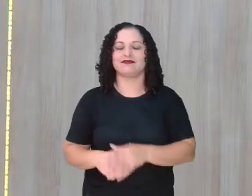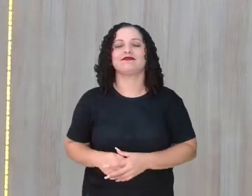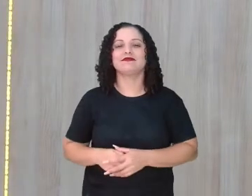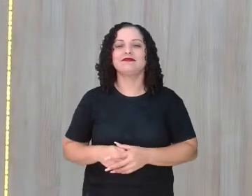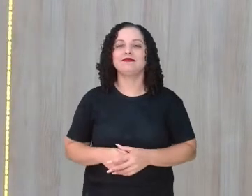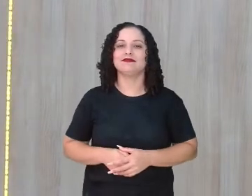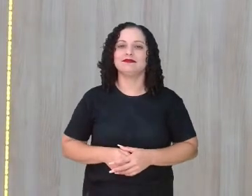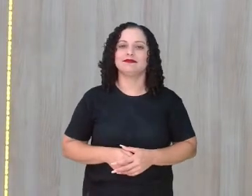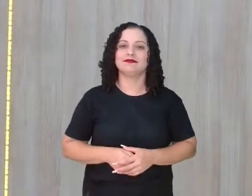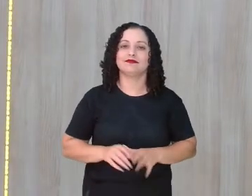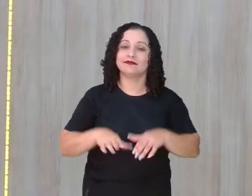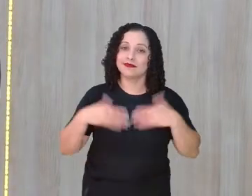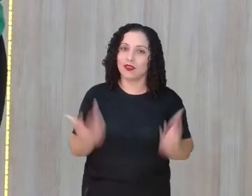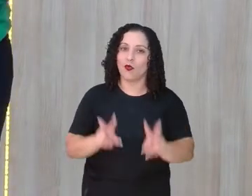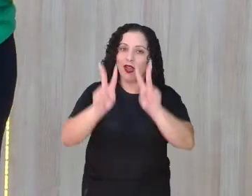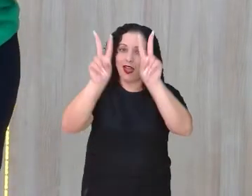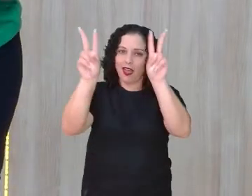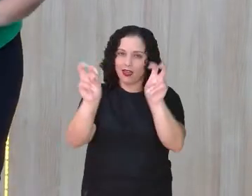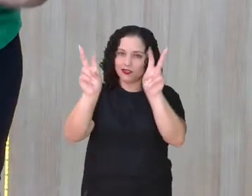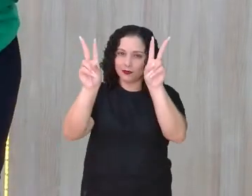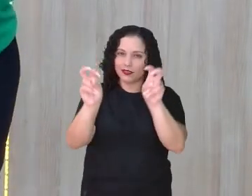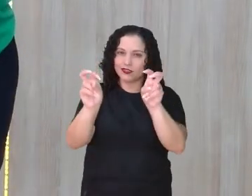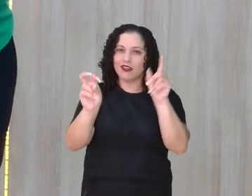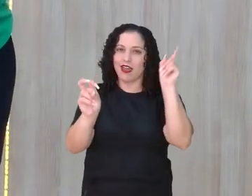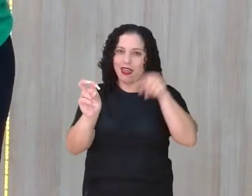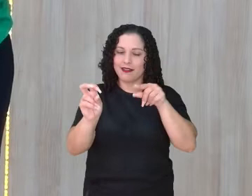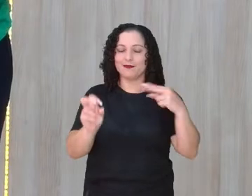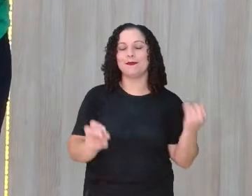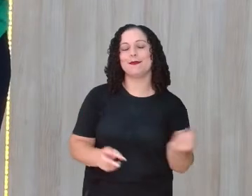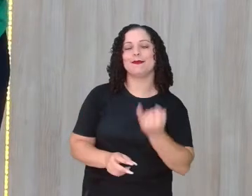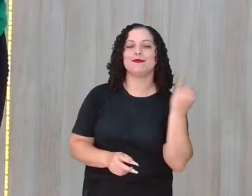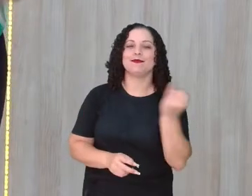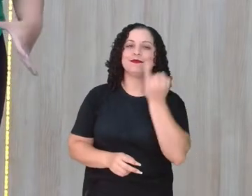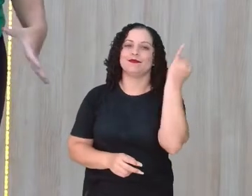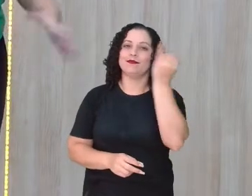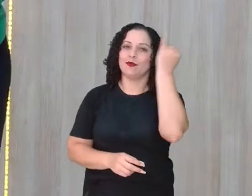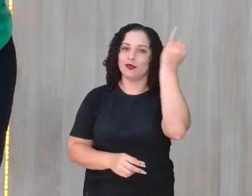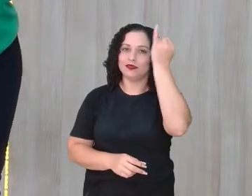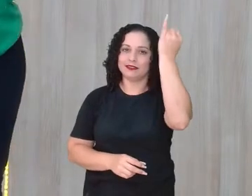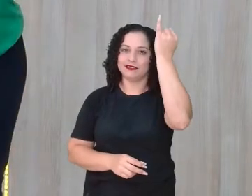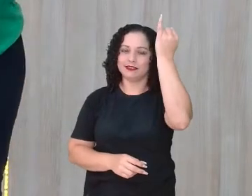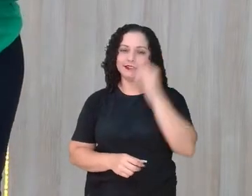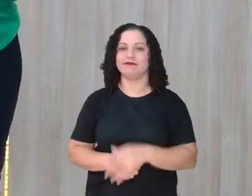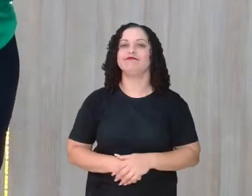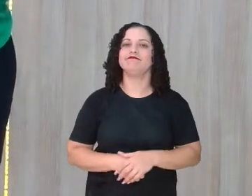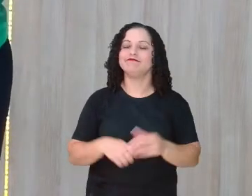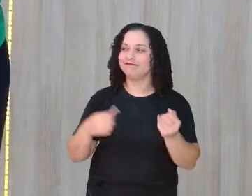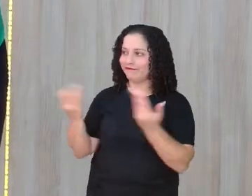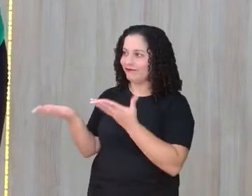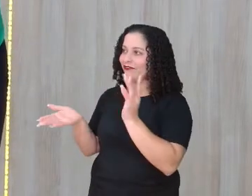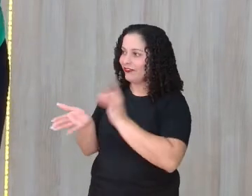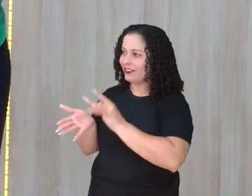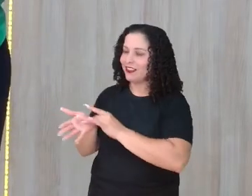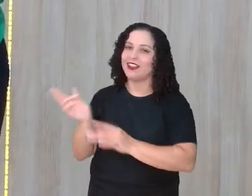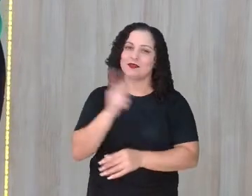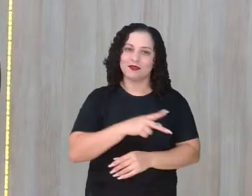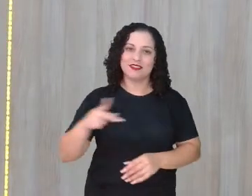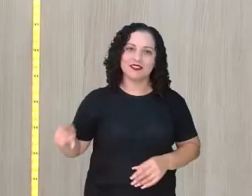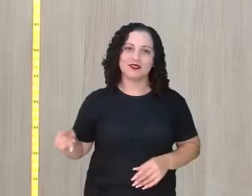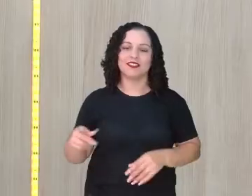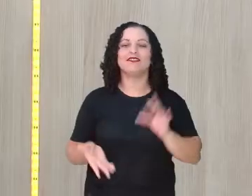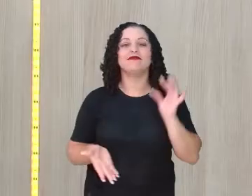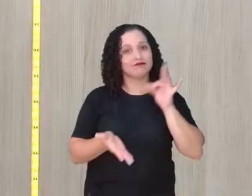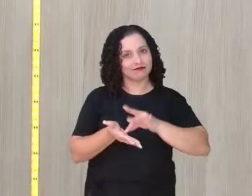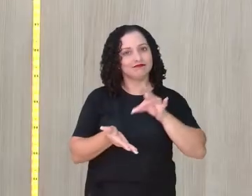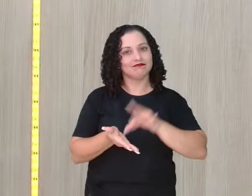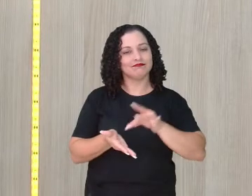Então, aspas é um sinal gráfico importantíssimo. Não é isso, professora Cláudia? É isso, professora Carla.